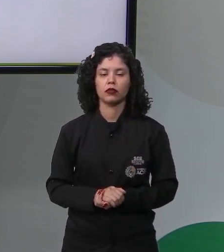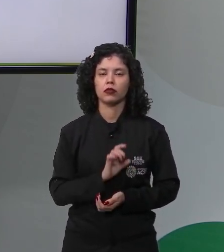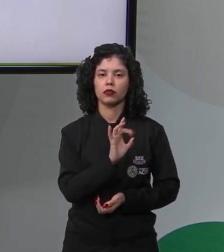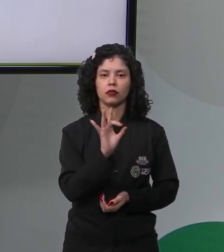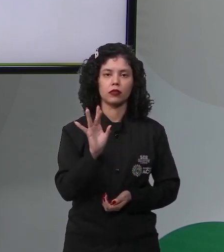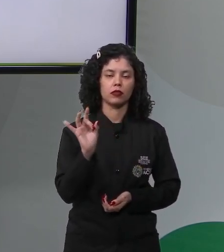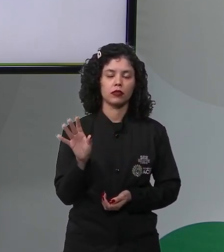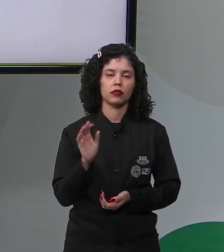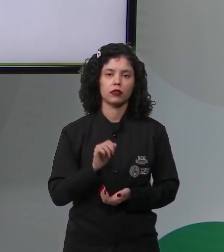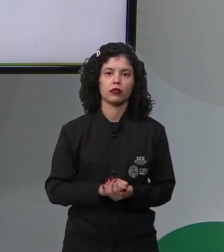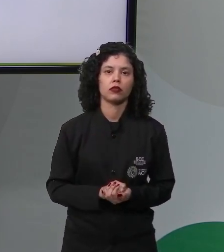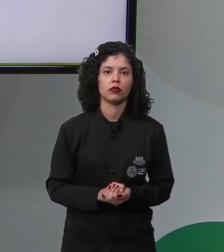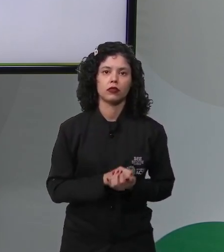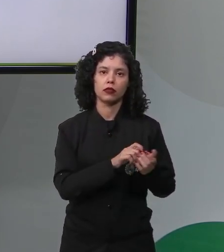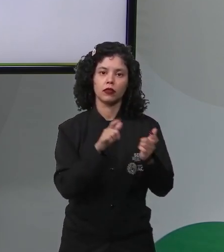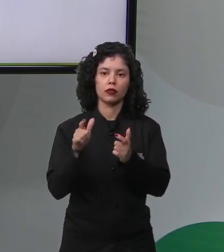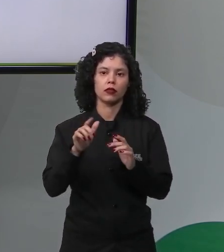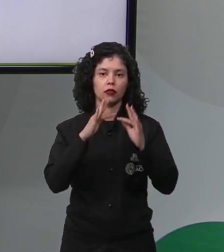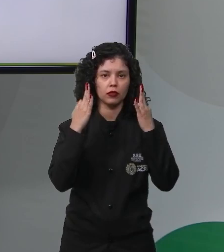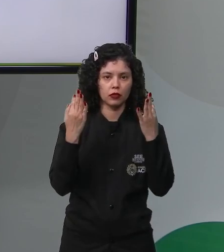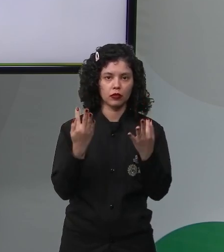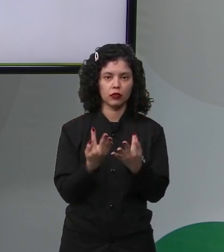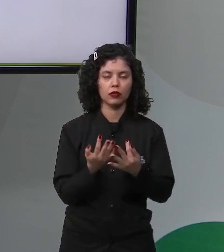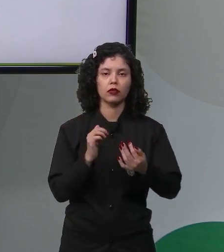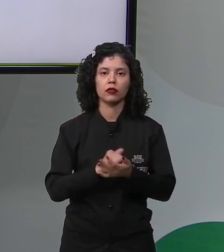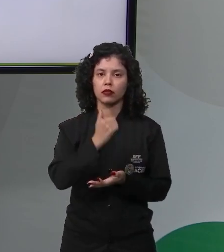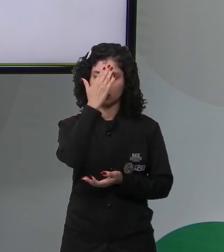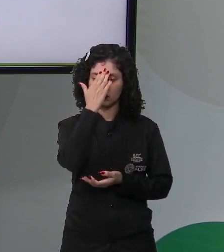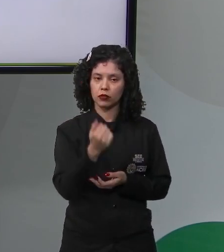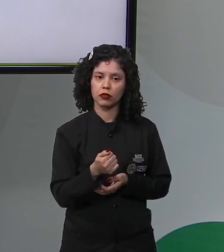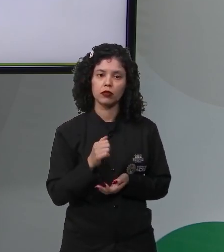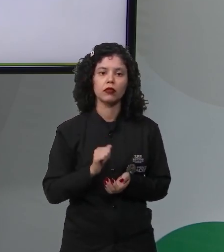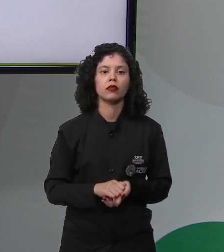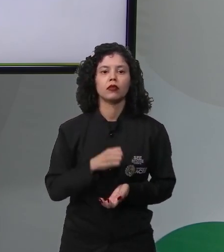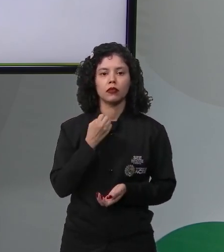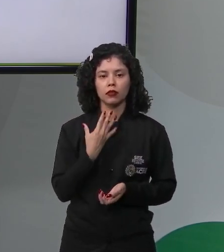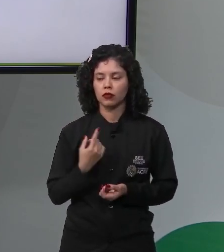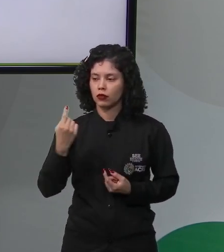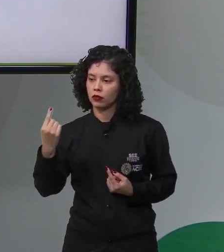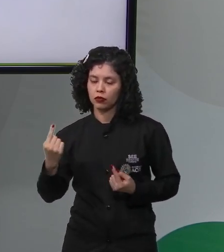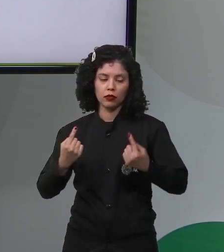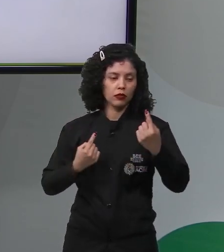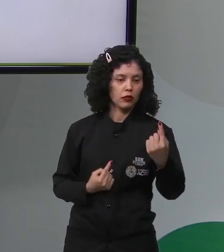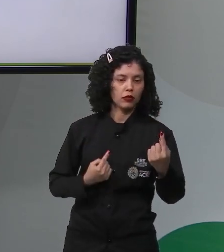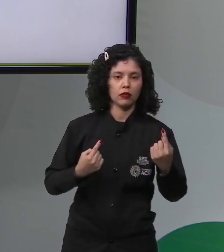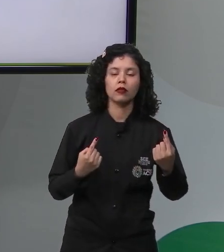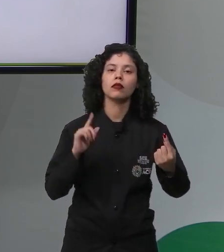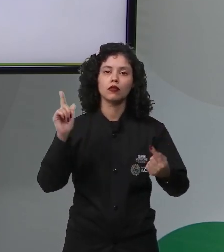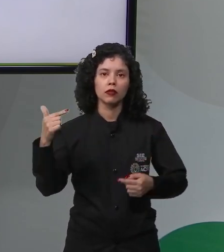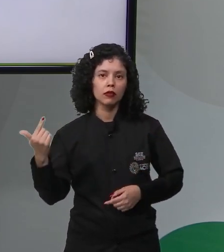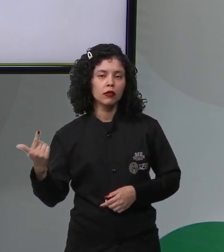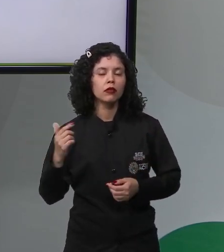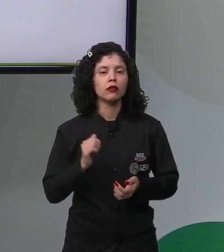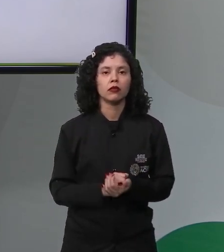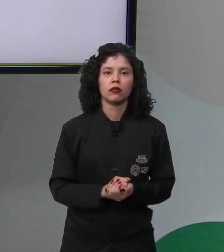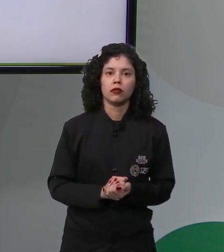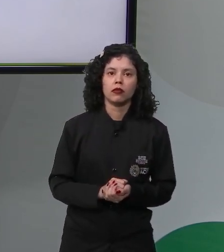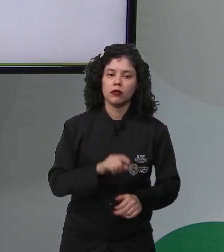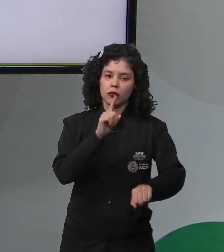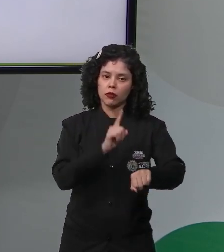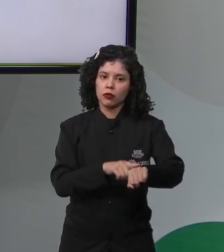um, minimamente, no ambiente familiar, sabe o que é que agrada um ao outro. Questão